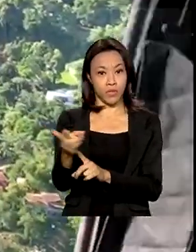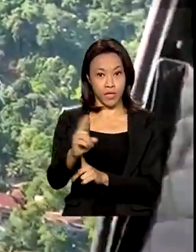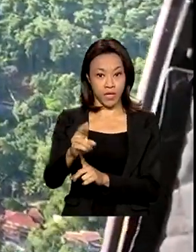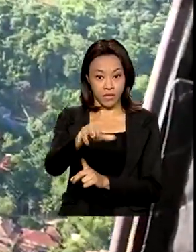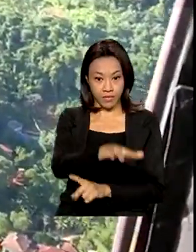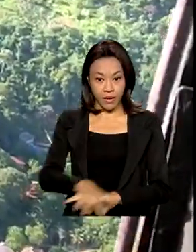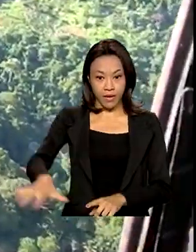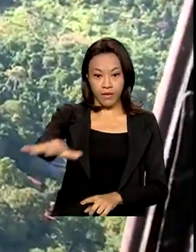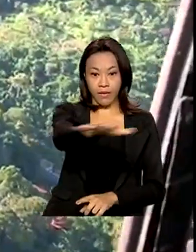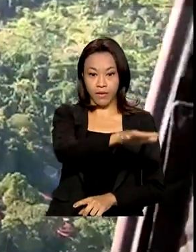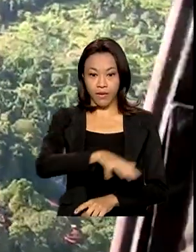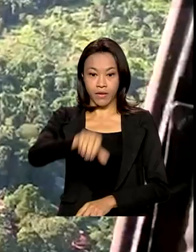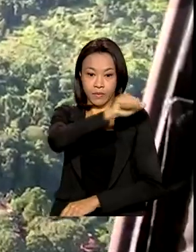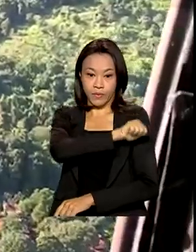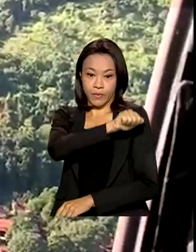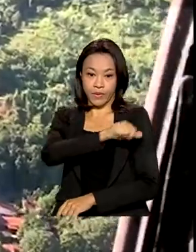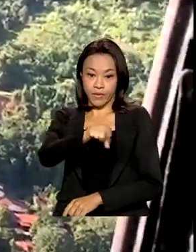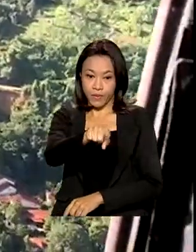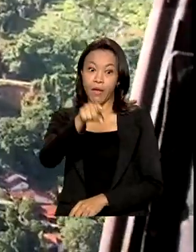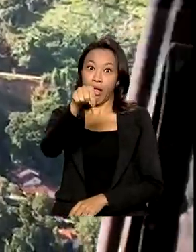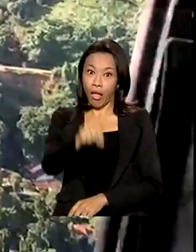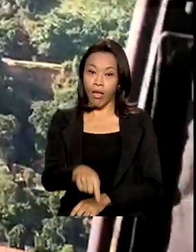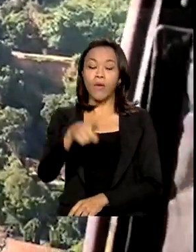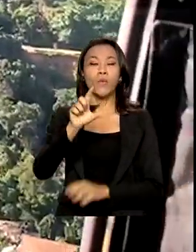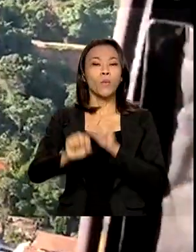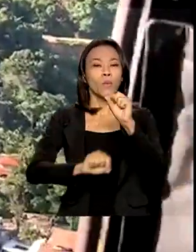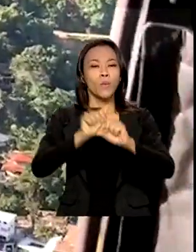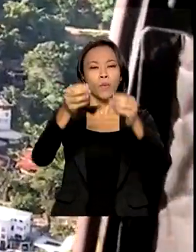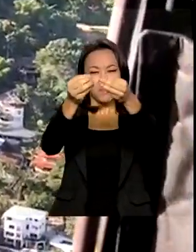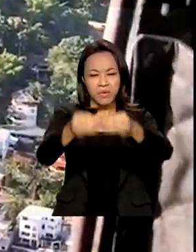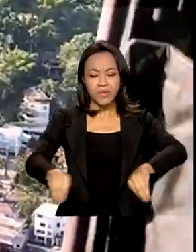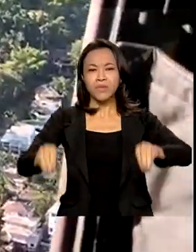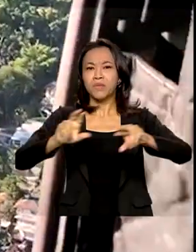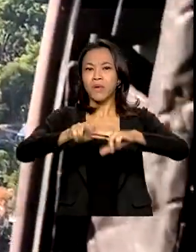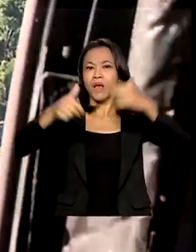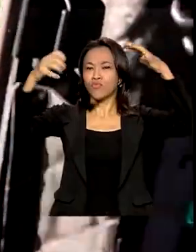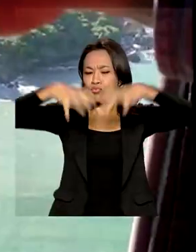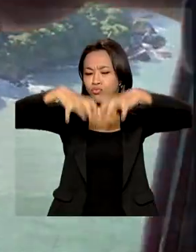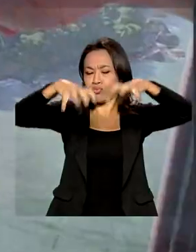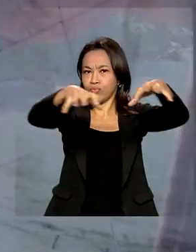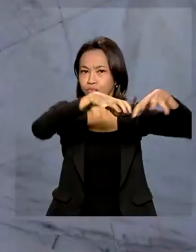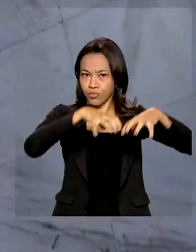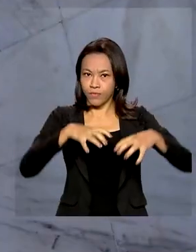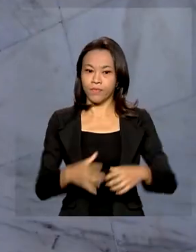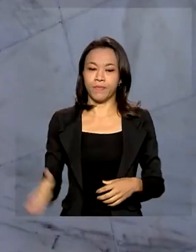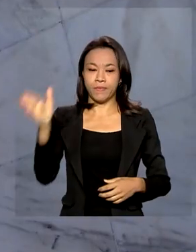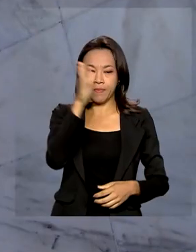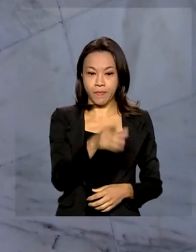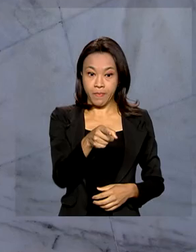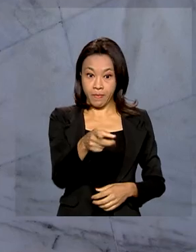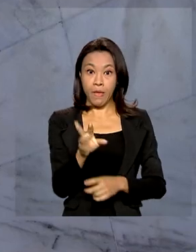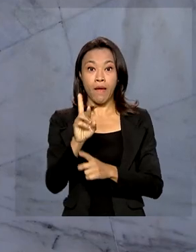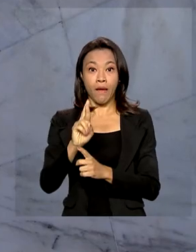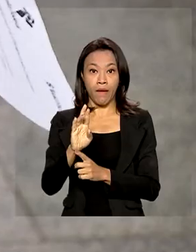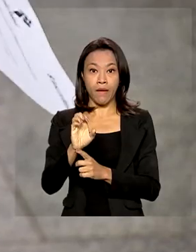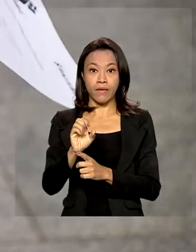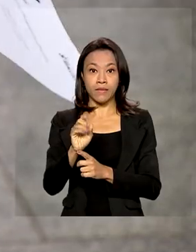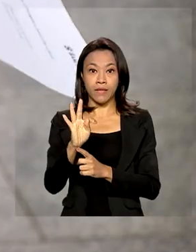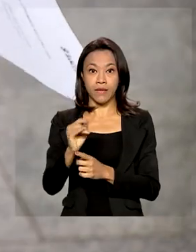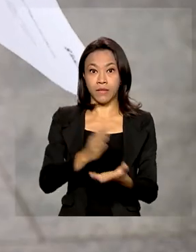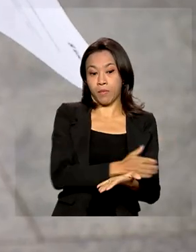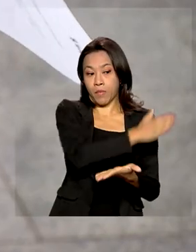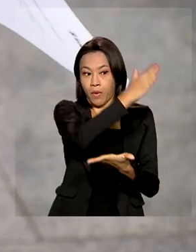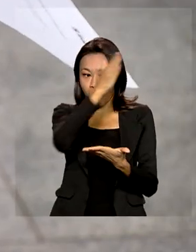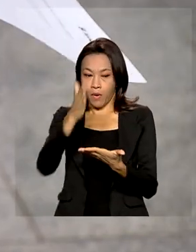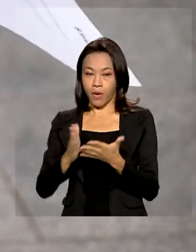Angra dos Reis no Rio de Janeiro cidade é uma das afetadas pelas chuvas no estado receita prorroga prazo para entrega